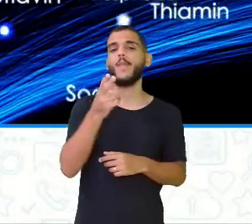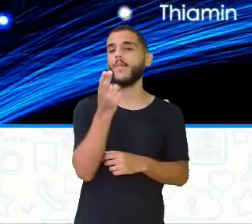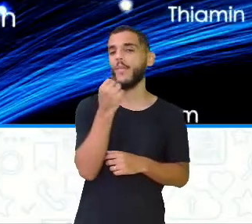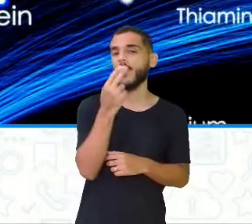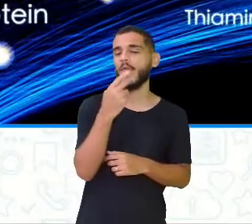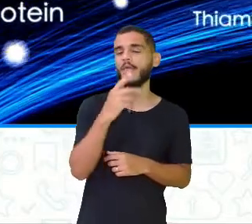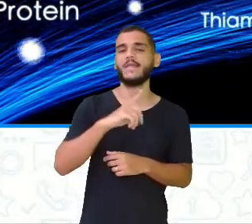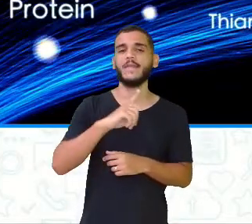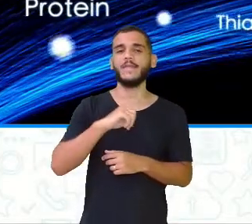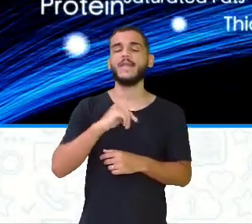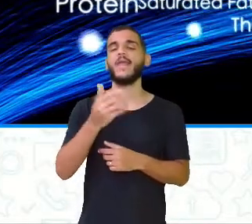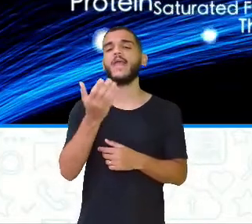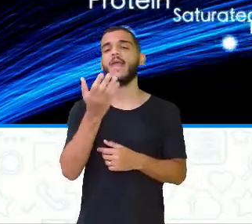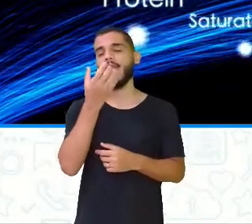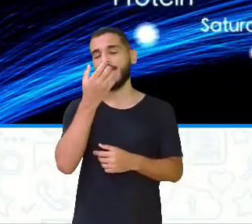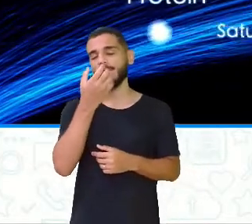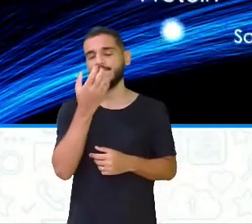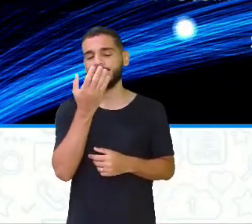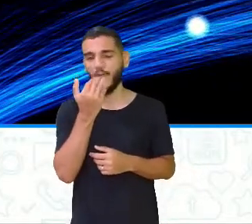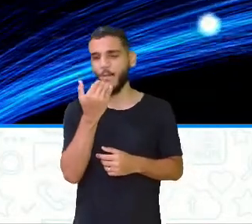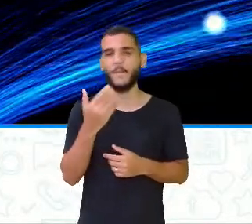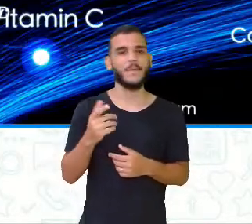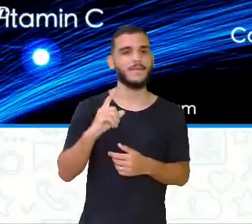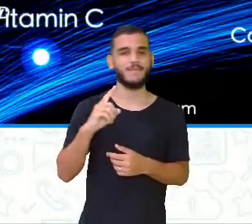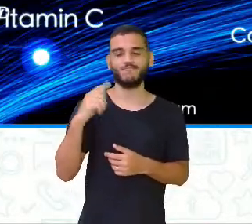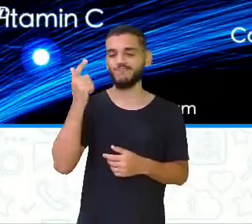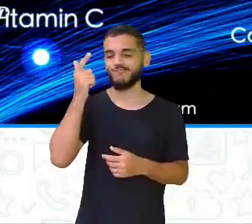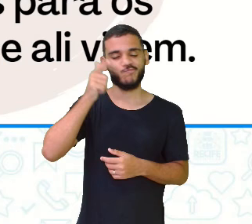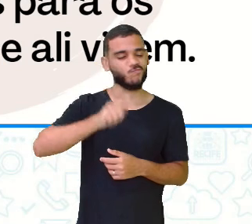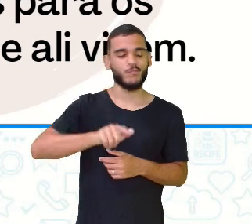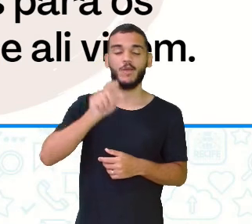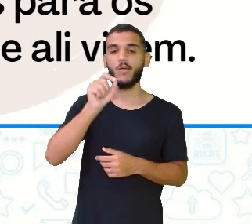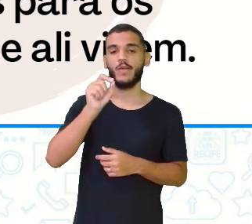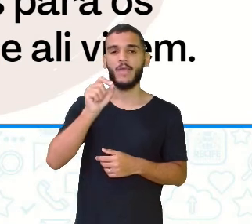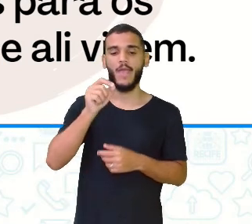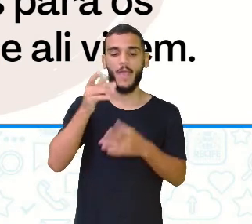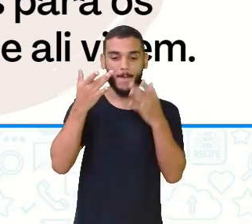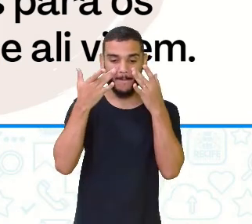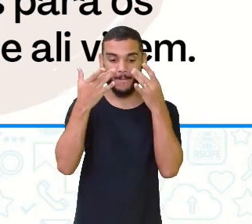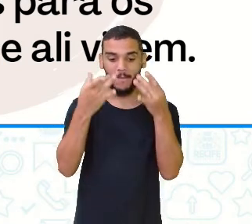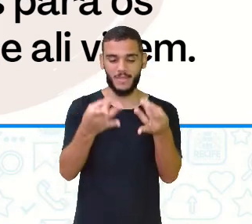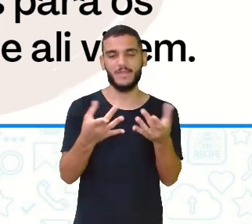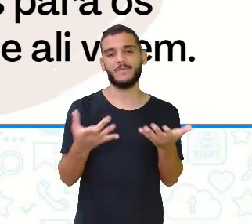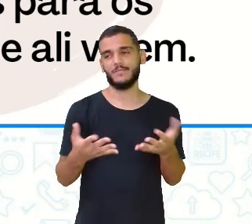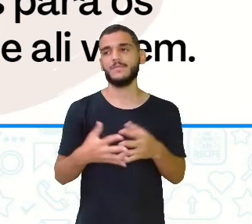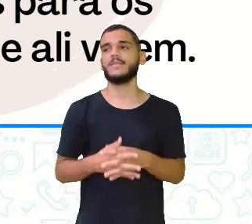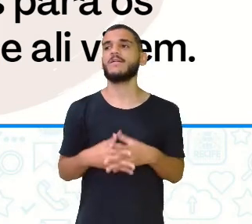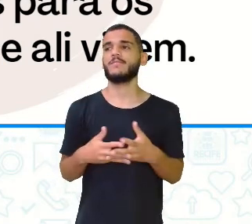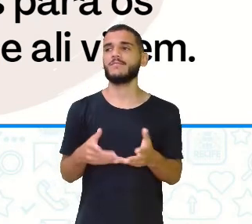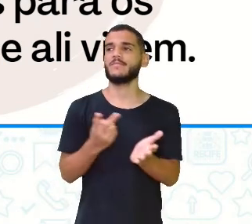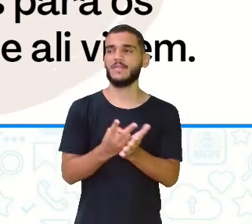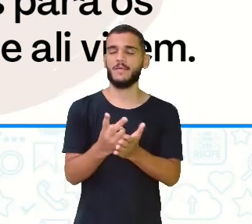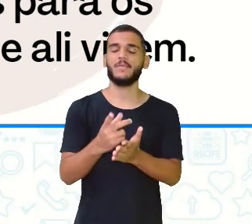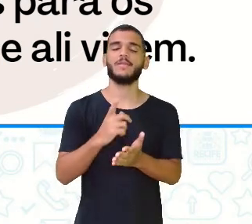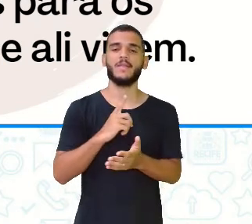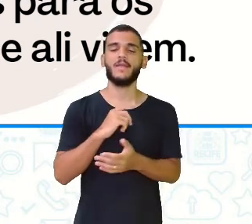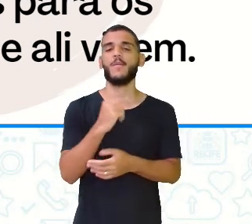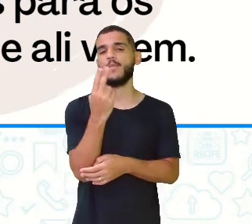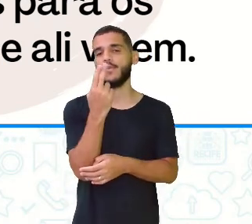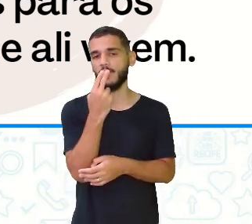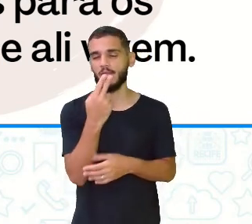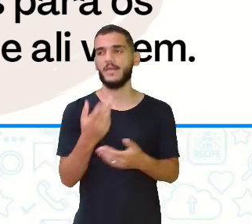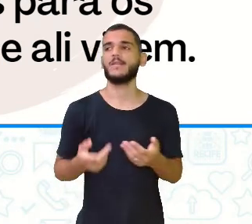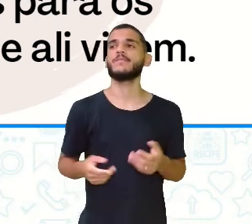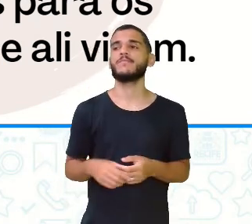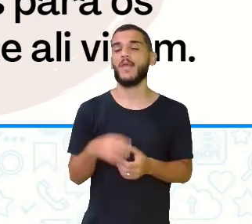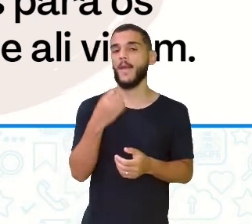que a gente não consegue enxergar. Mas eles estão presentes nos nossos alimentos e eles são responsáveis pelo quê? Pelo